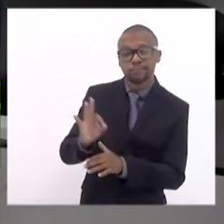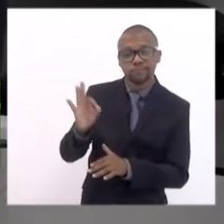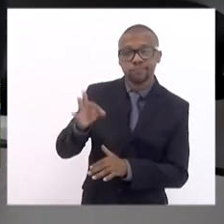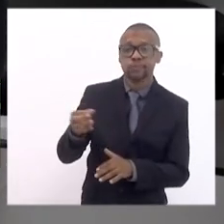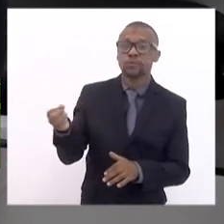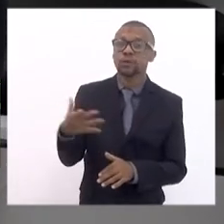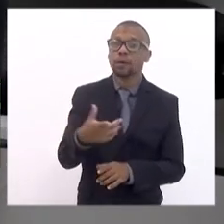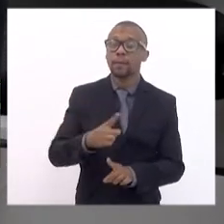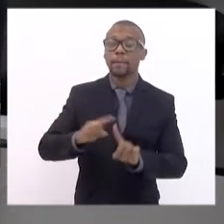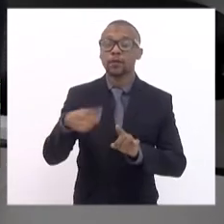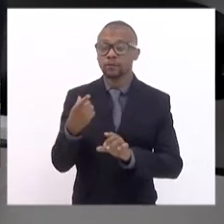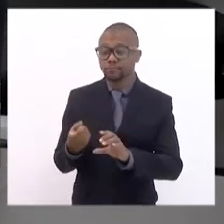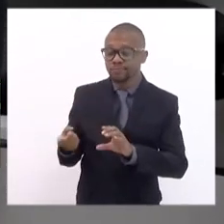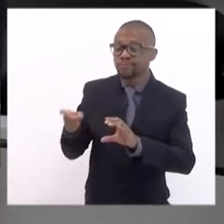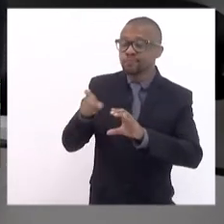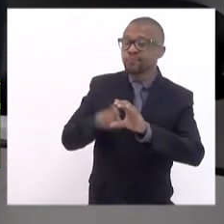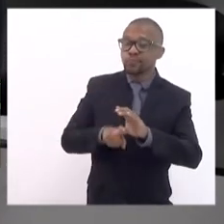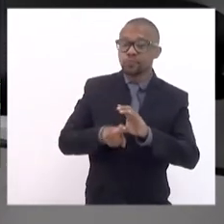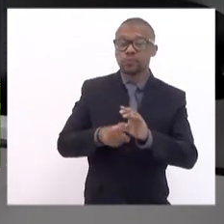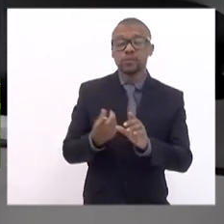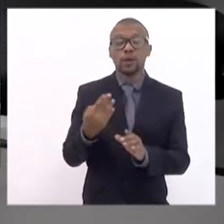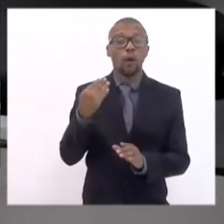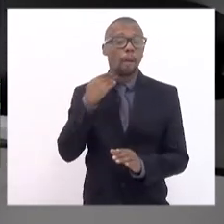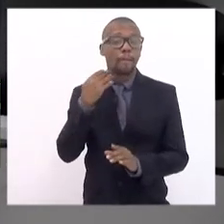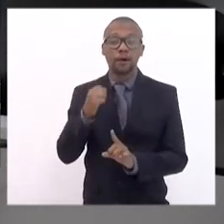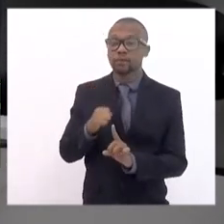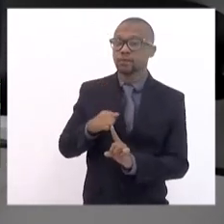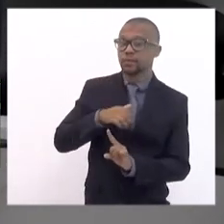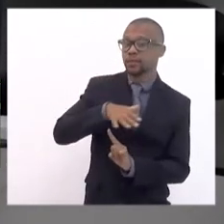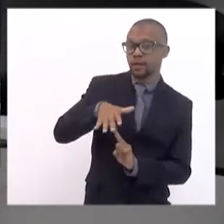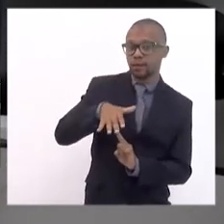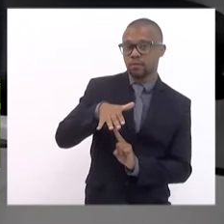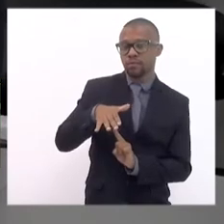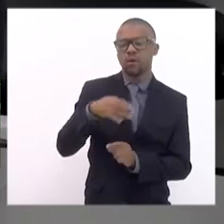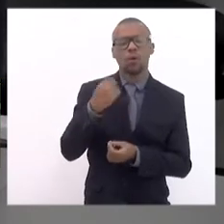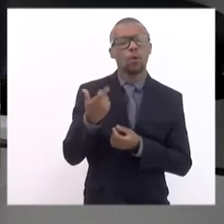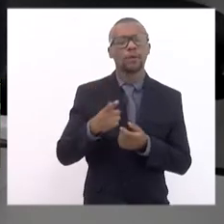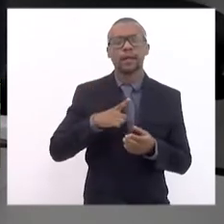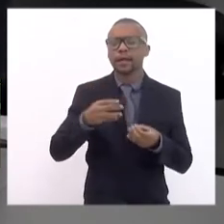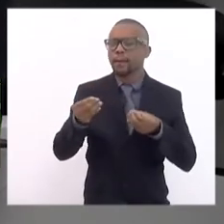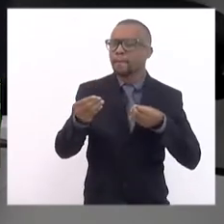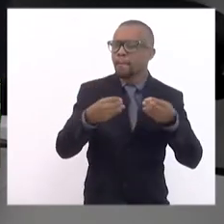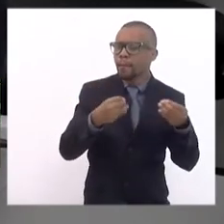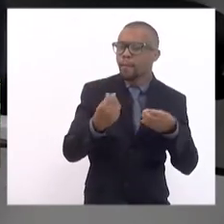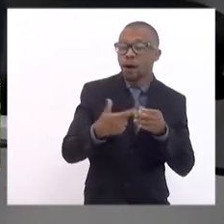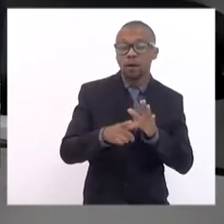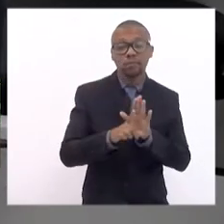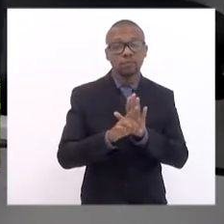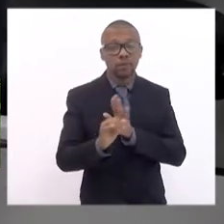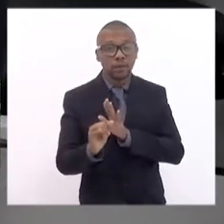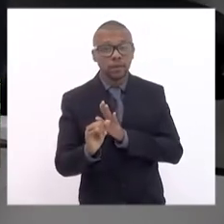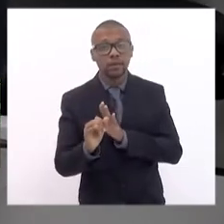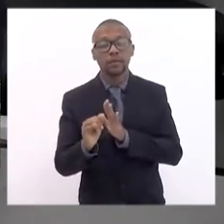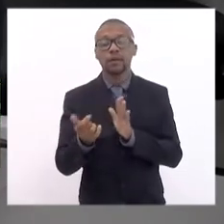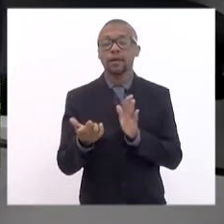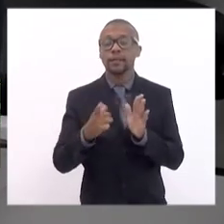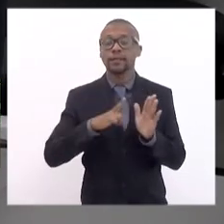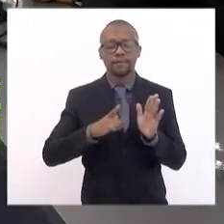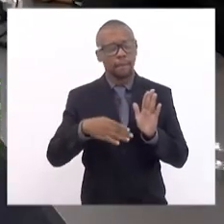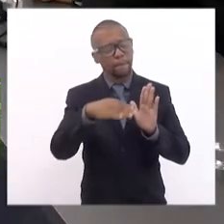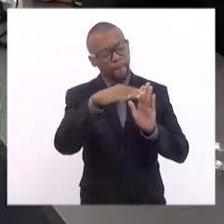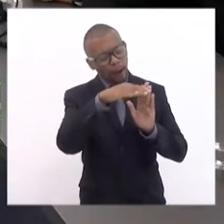pelo Banco Central. Como vem essa flexibilidade? Por meio de leis. Então, como foi a Lei do Supera? A Lei do Supera dispensou uma série